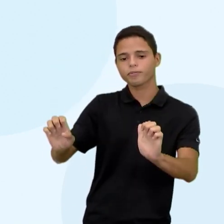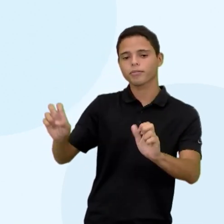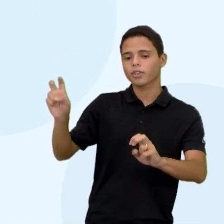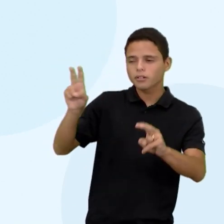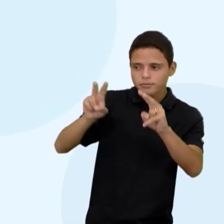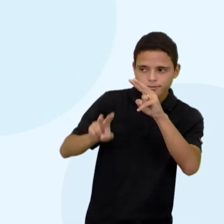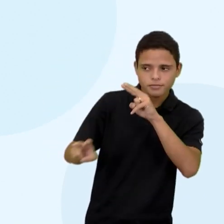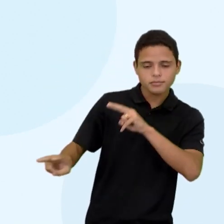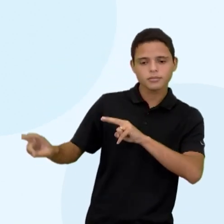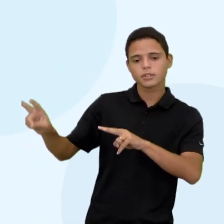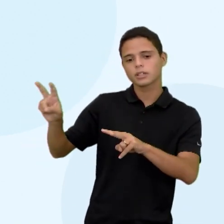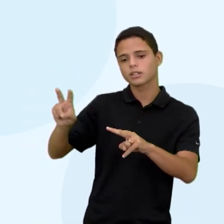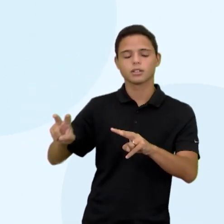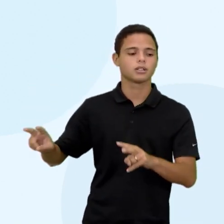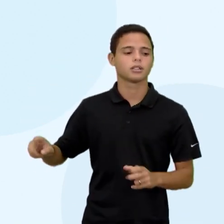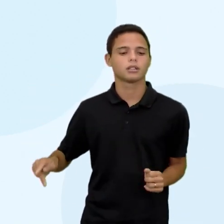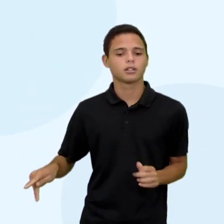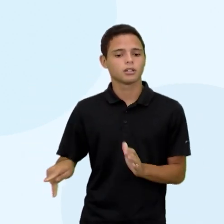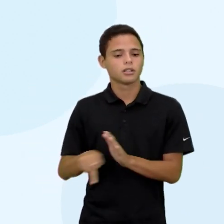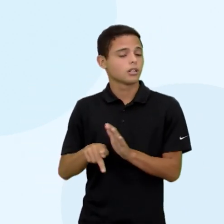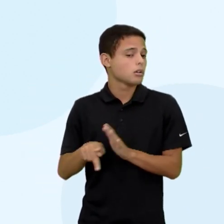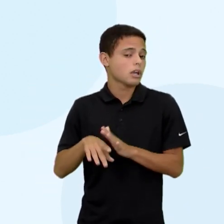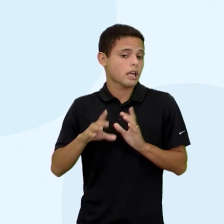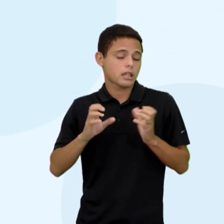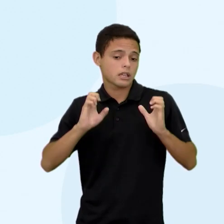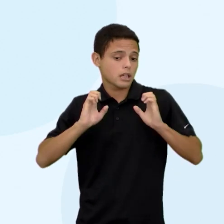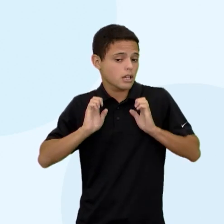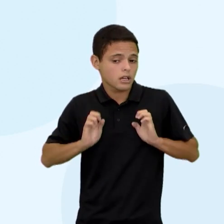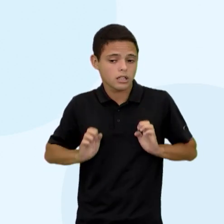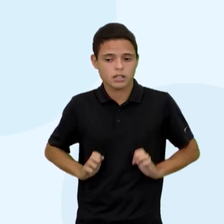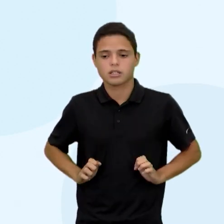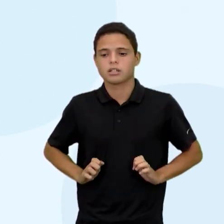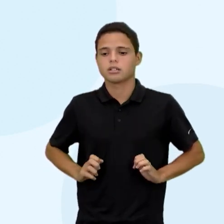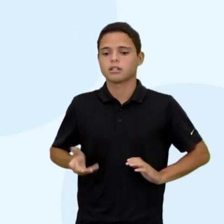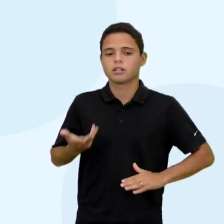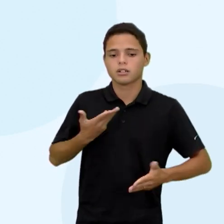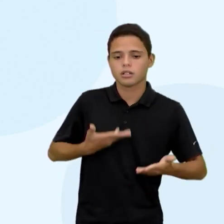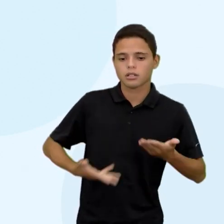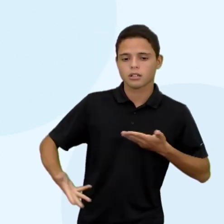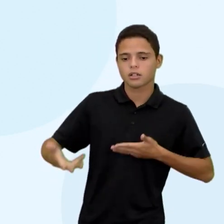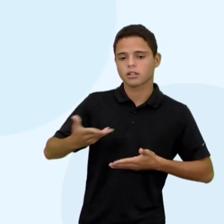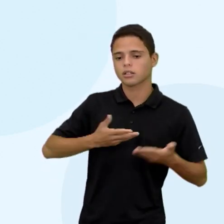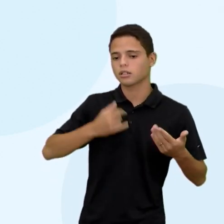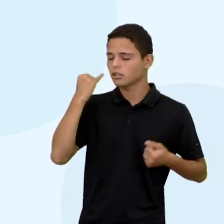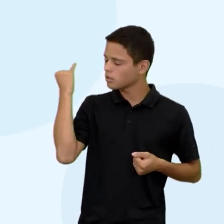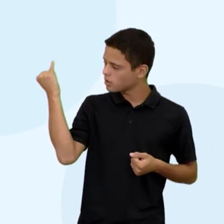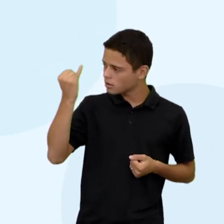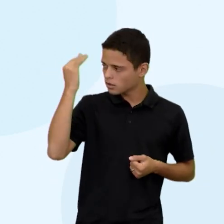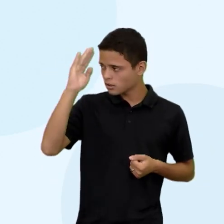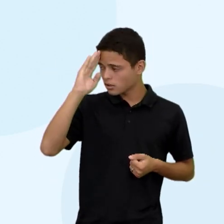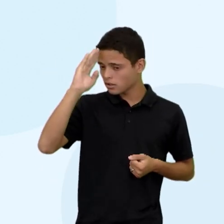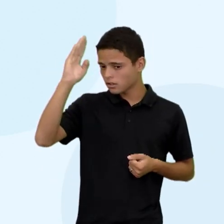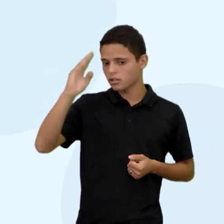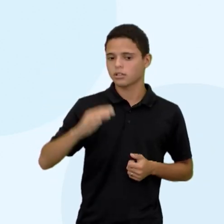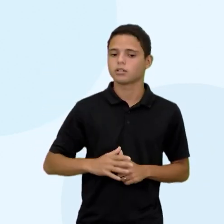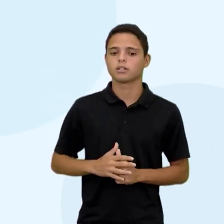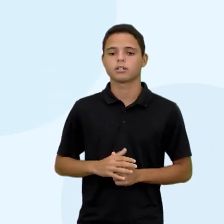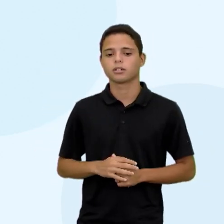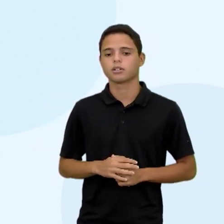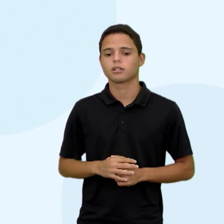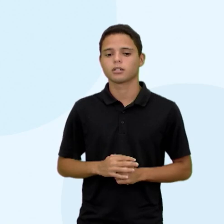toda uma questão de ética e de comportamental no início. Então, a